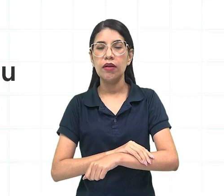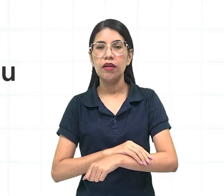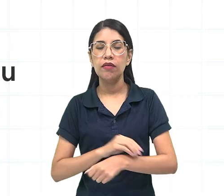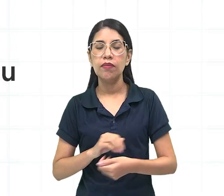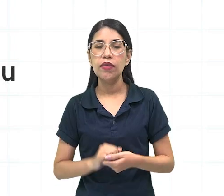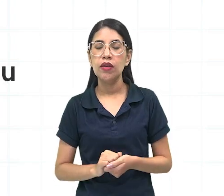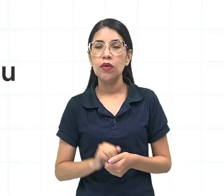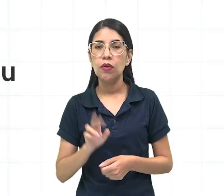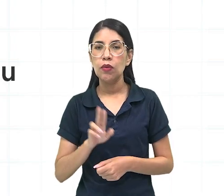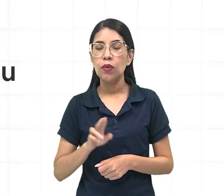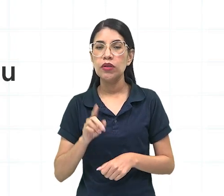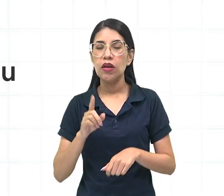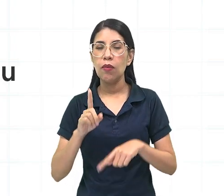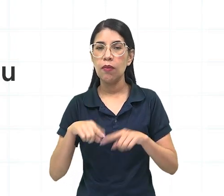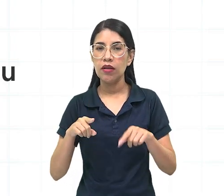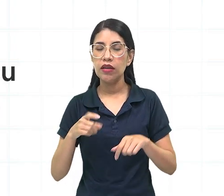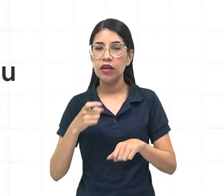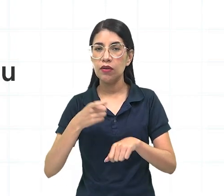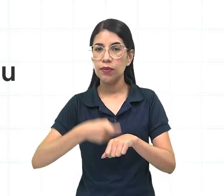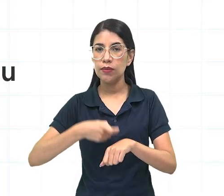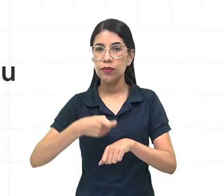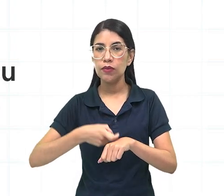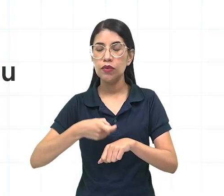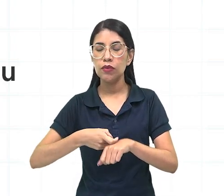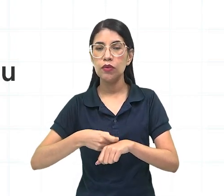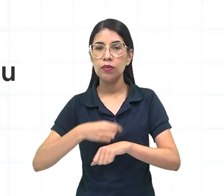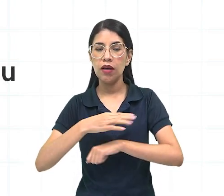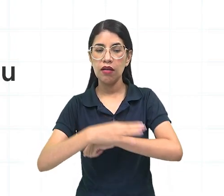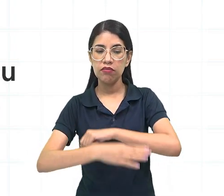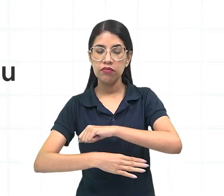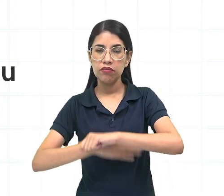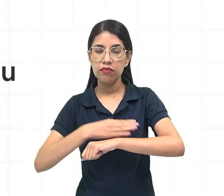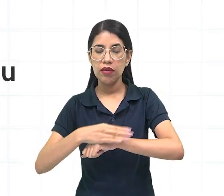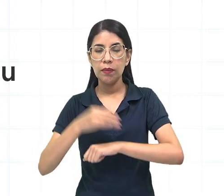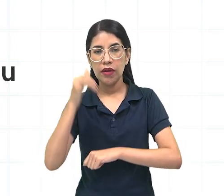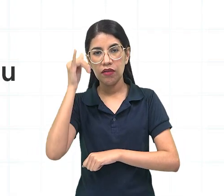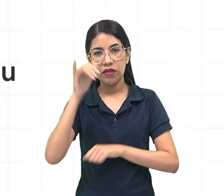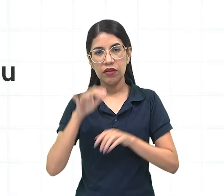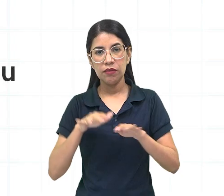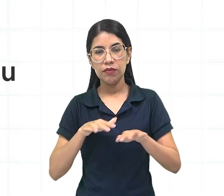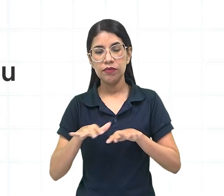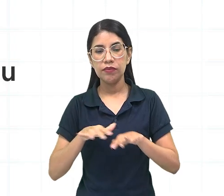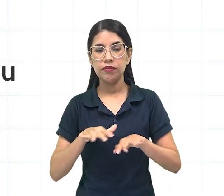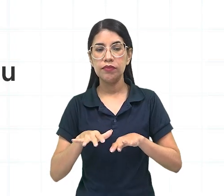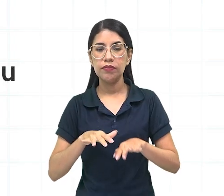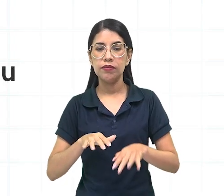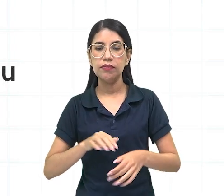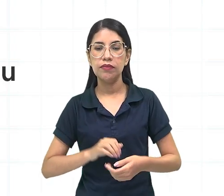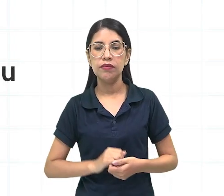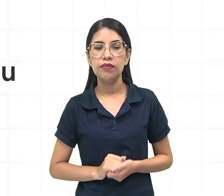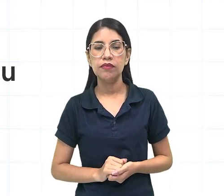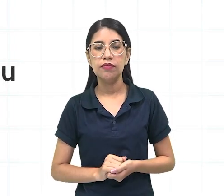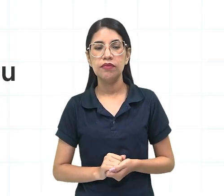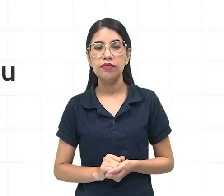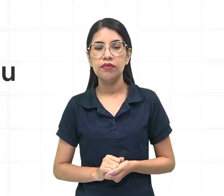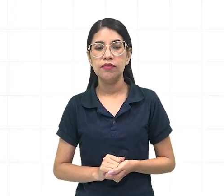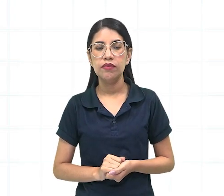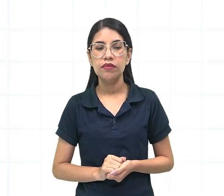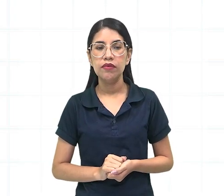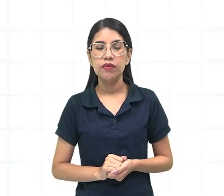utilizando talas, objetos rígidos, para evitar que a pessoa mexa. Outra situação